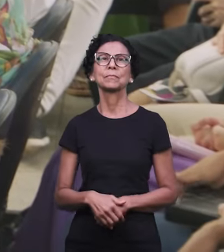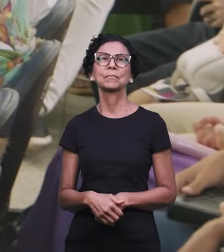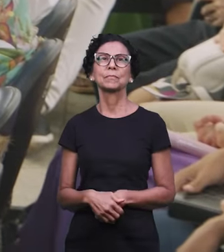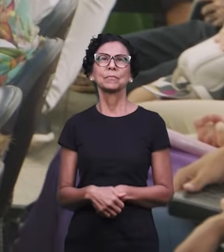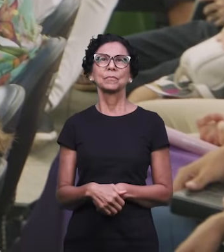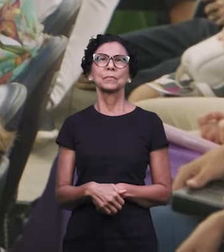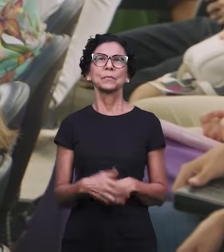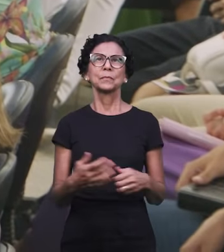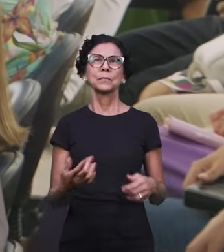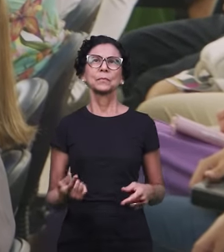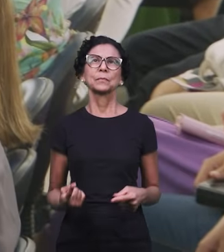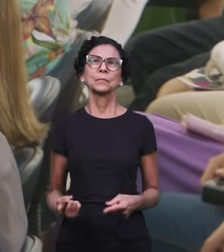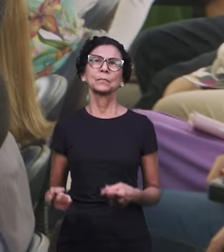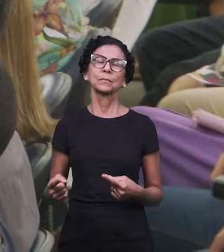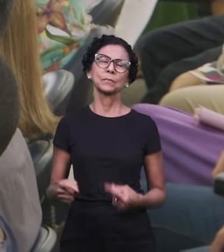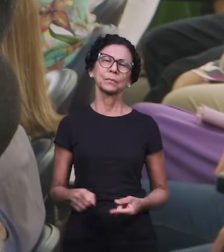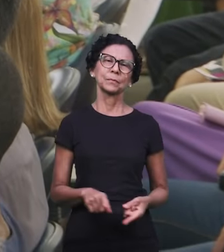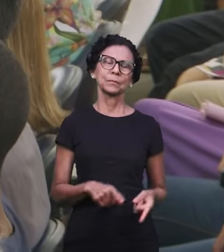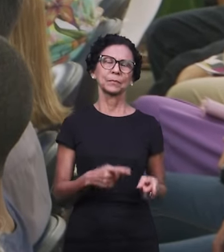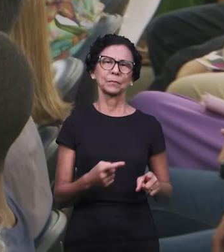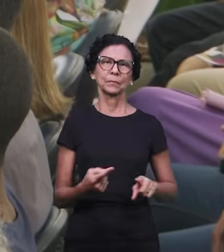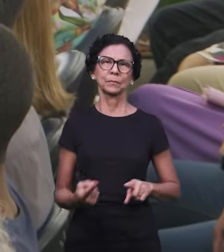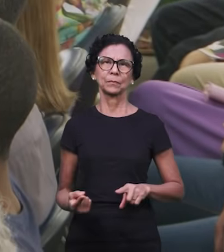Sim, pode.